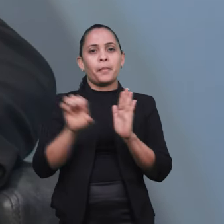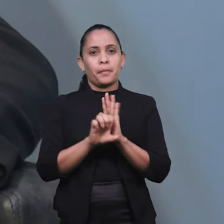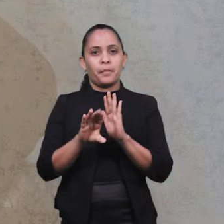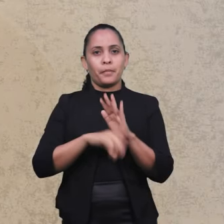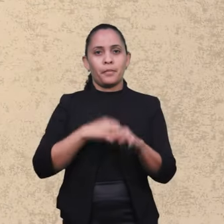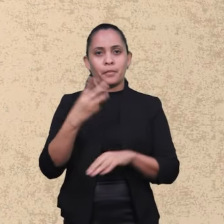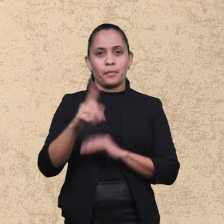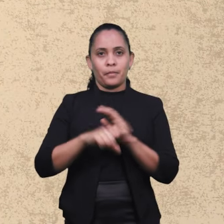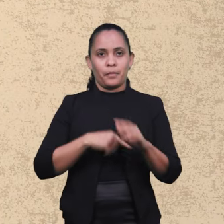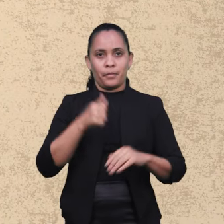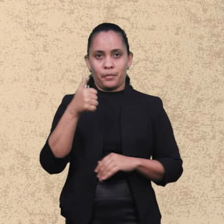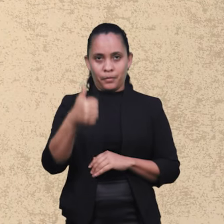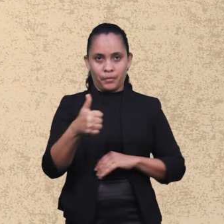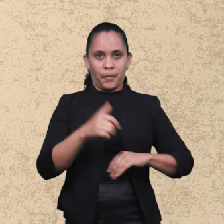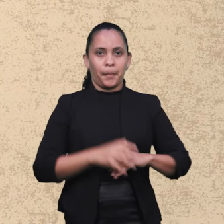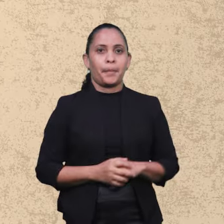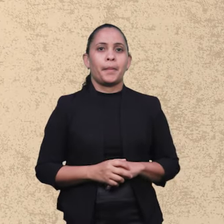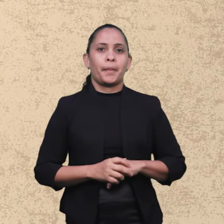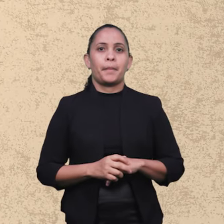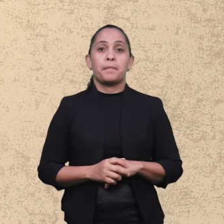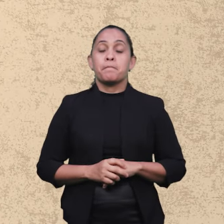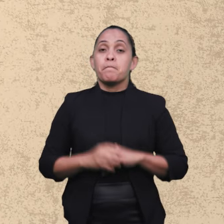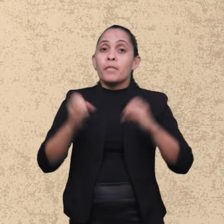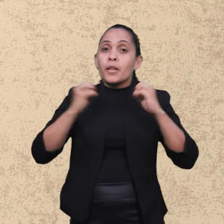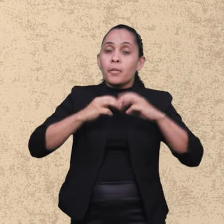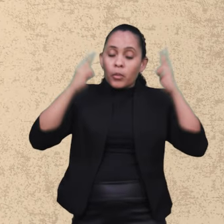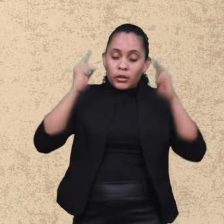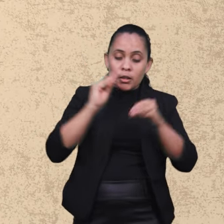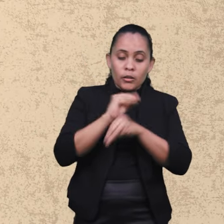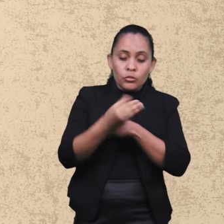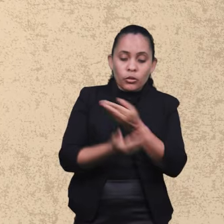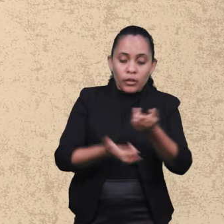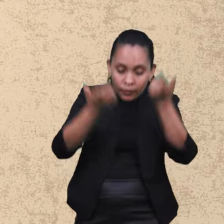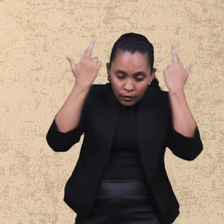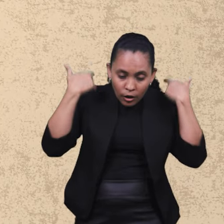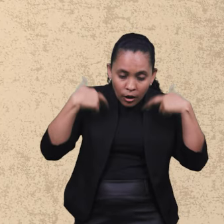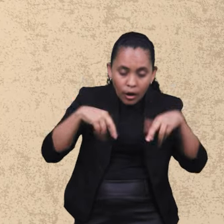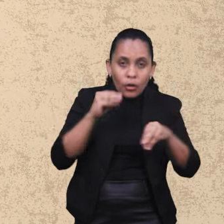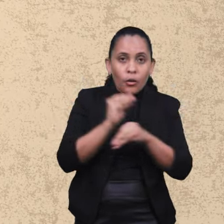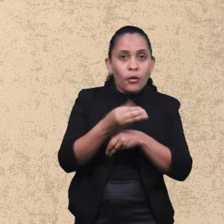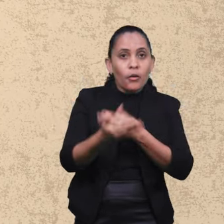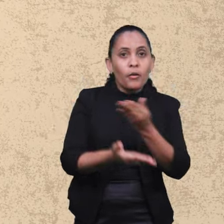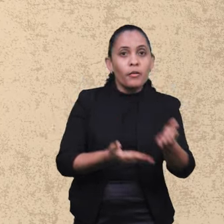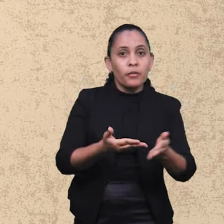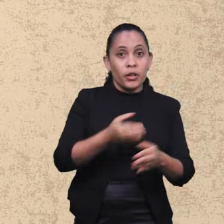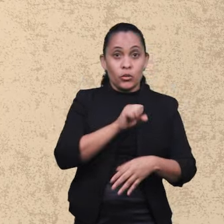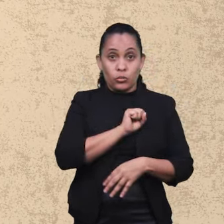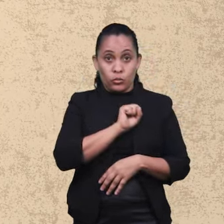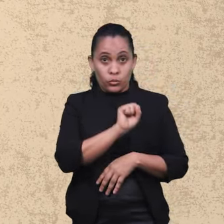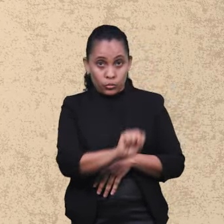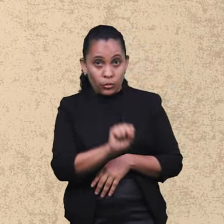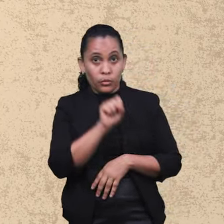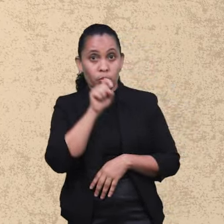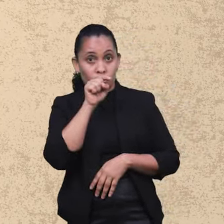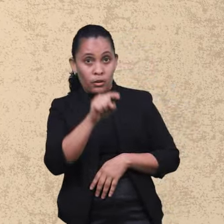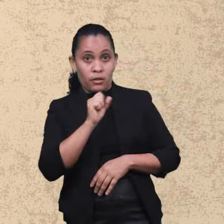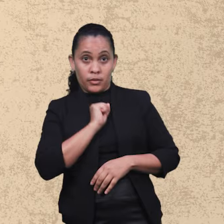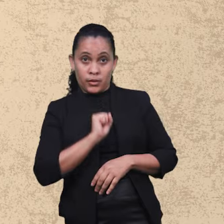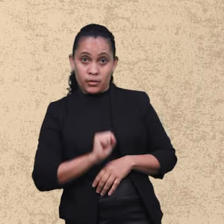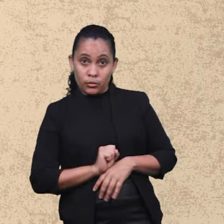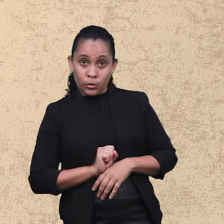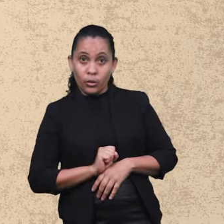Êxodo 3, verso 1, e diz assim: E apacentava Moisés o rebanho de Jetro, seu sogro, sacerdote em